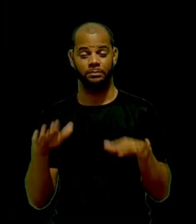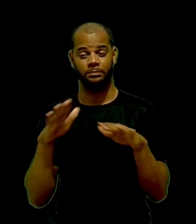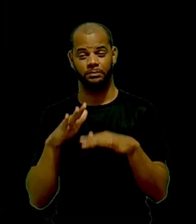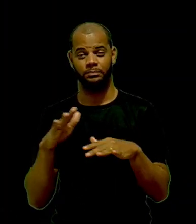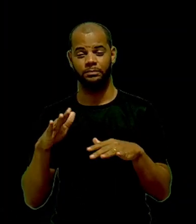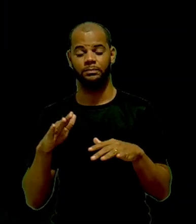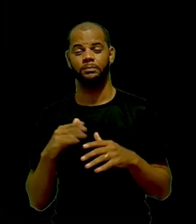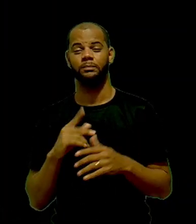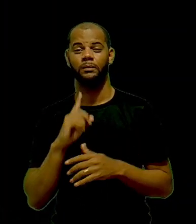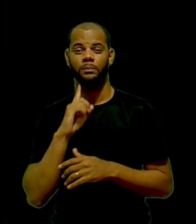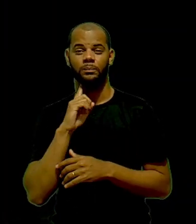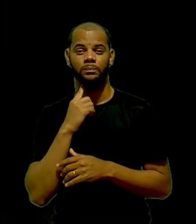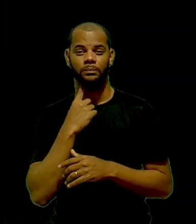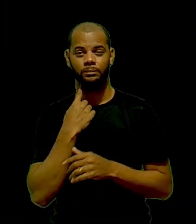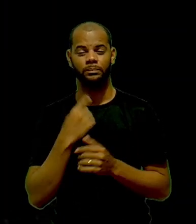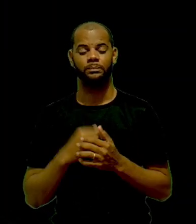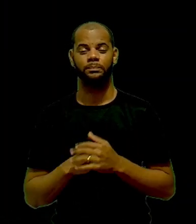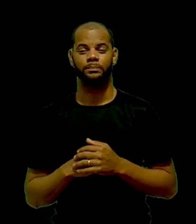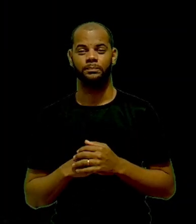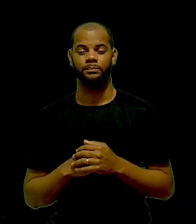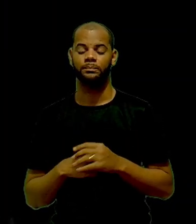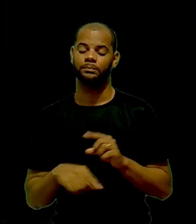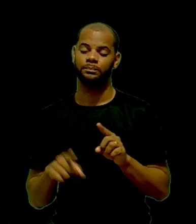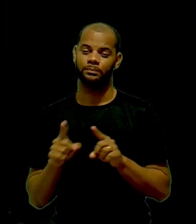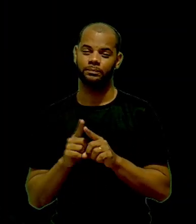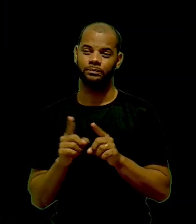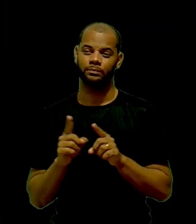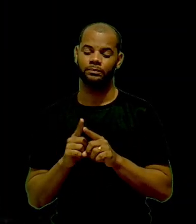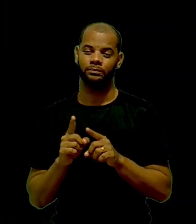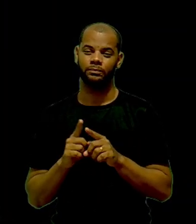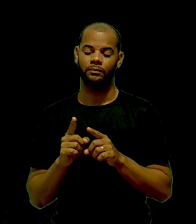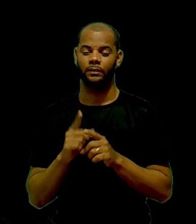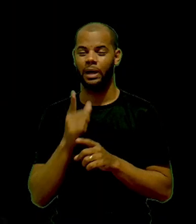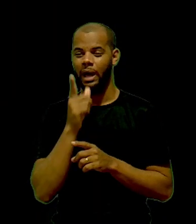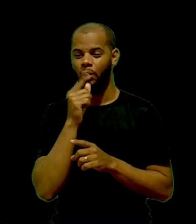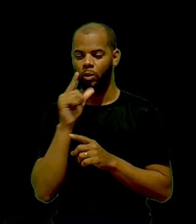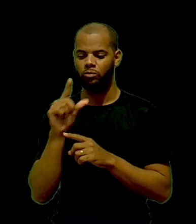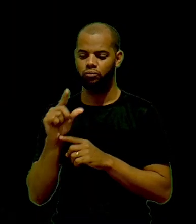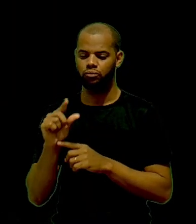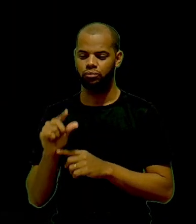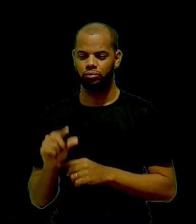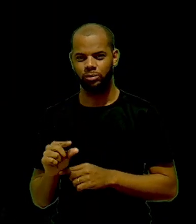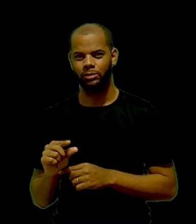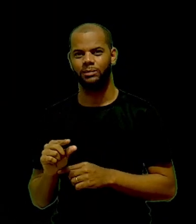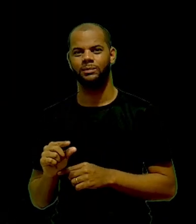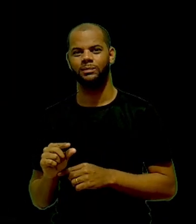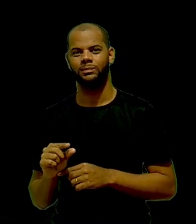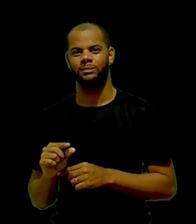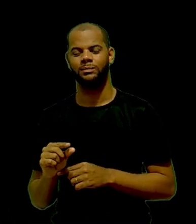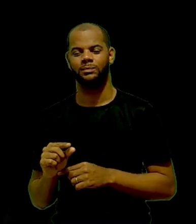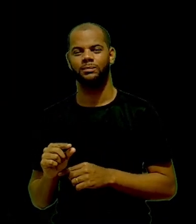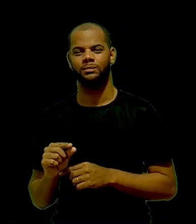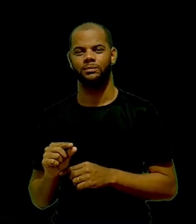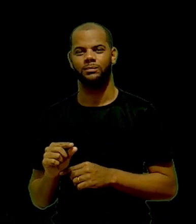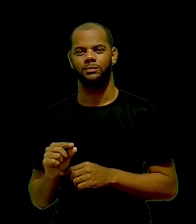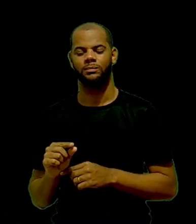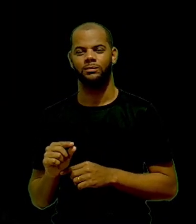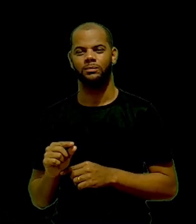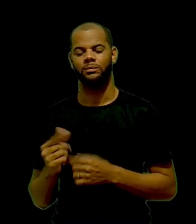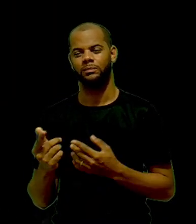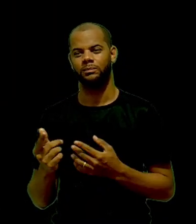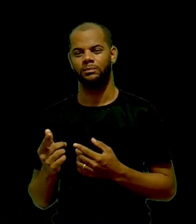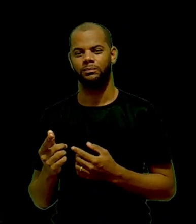à poluição. E requer menos água quando substitui outras formas de energia, tais